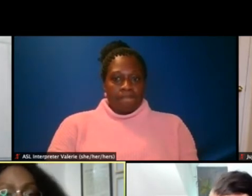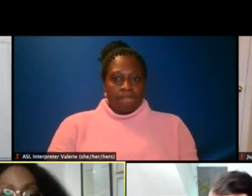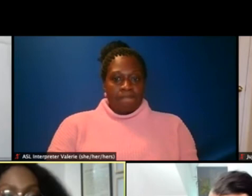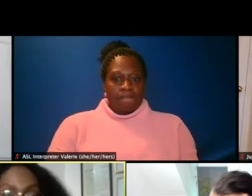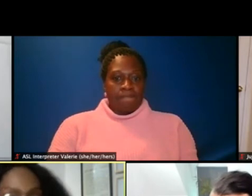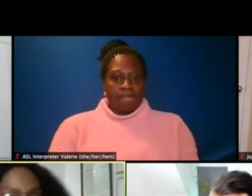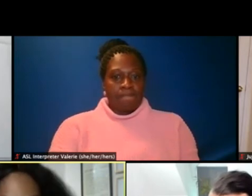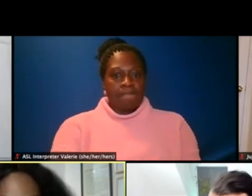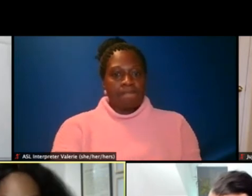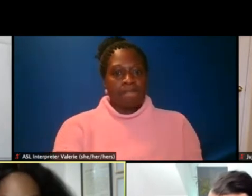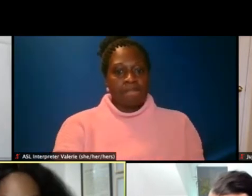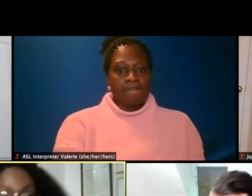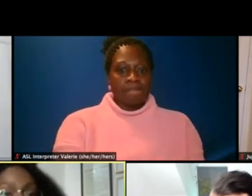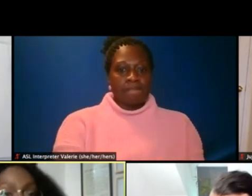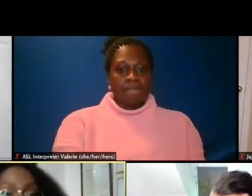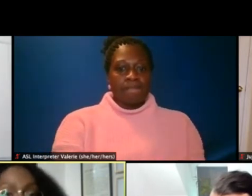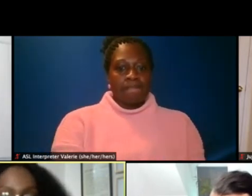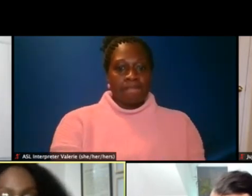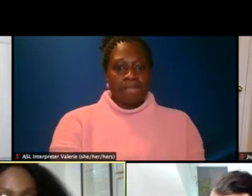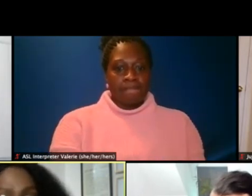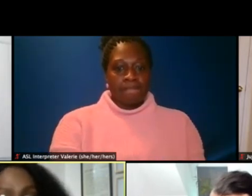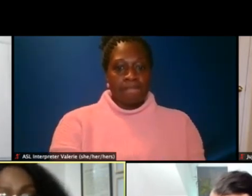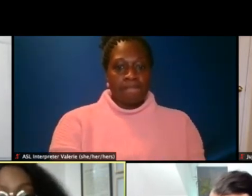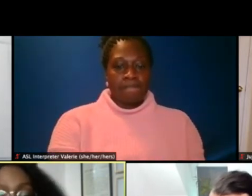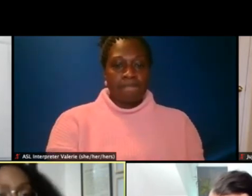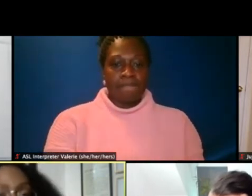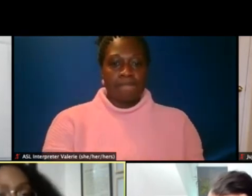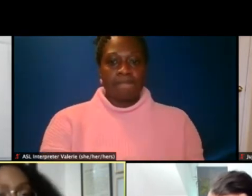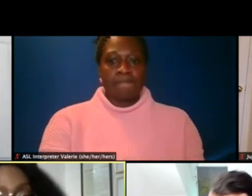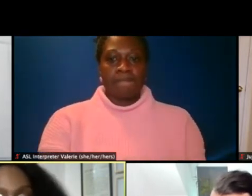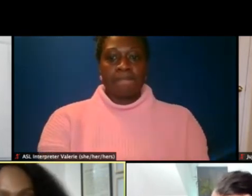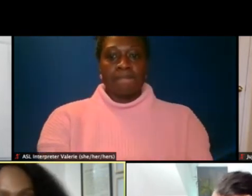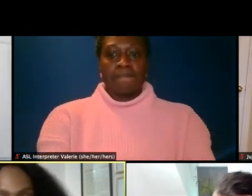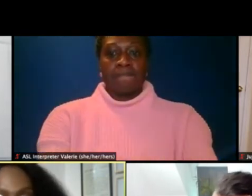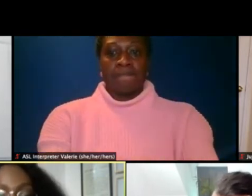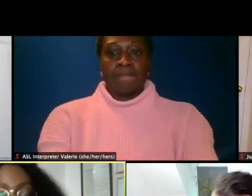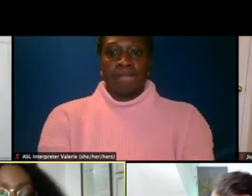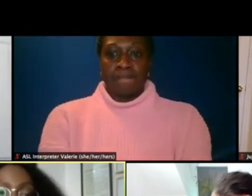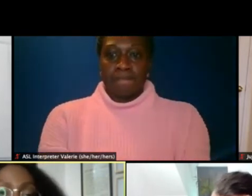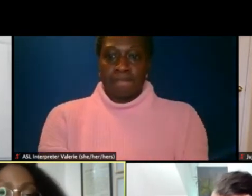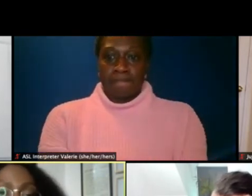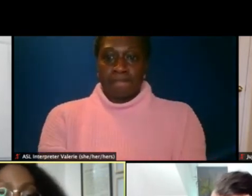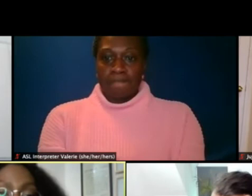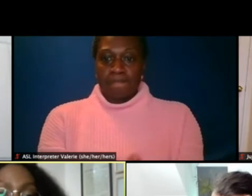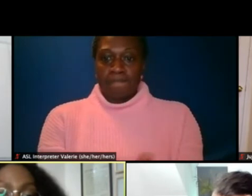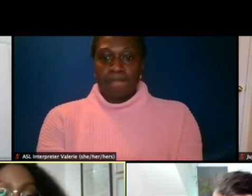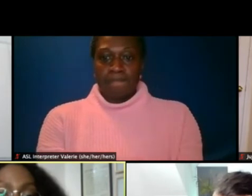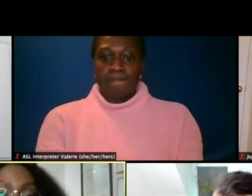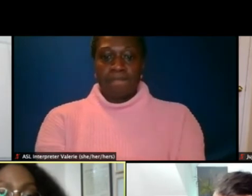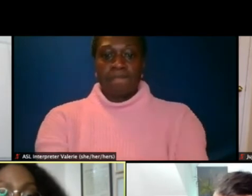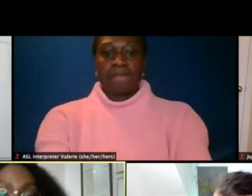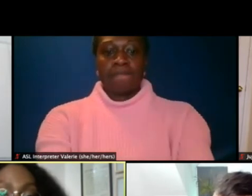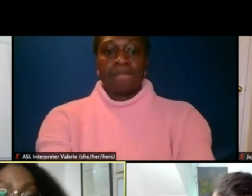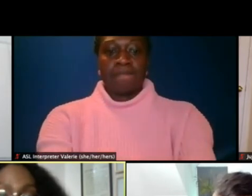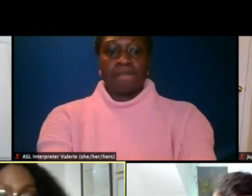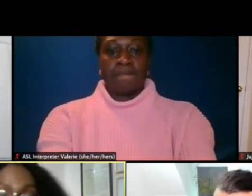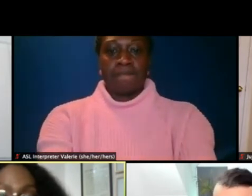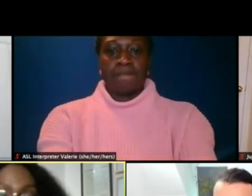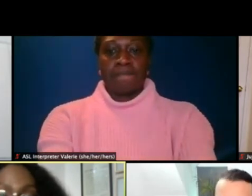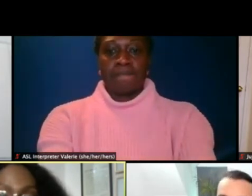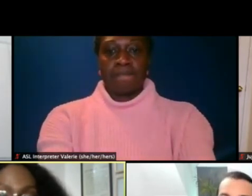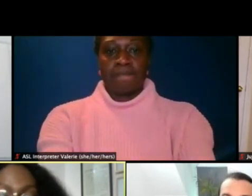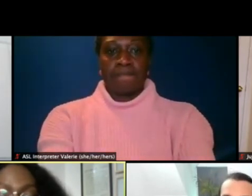venho aprendendo, constante aprendizado, eu não sabia até 5 anos atrás. Então, é um processo